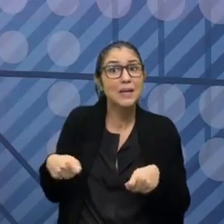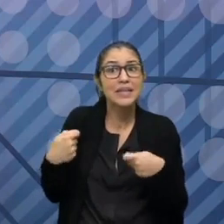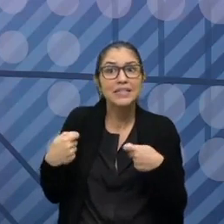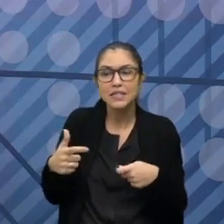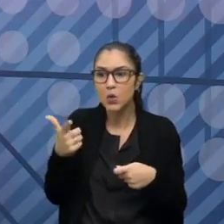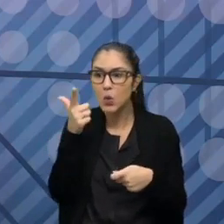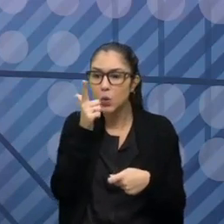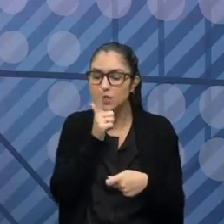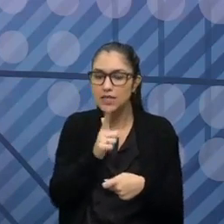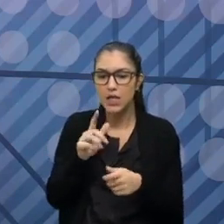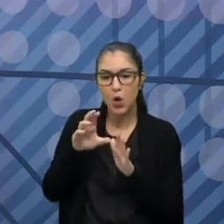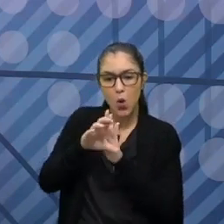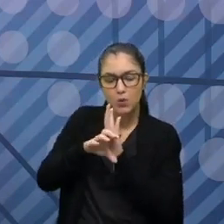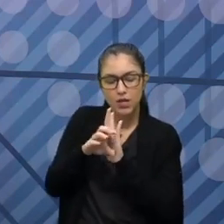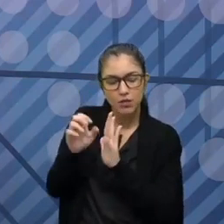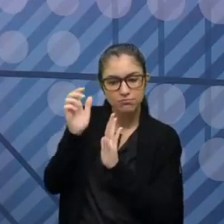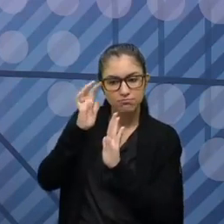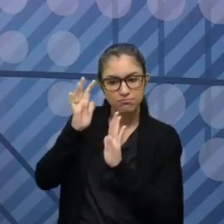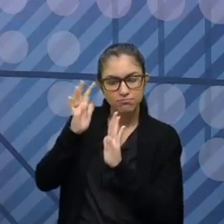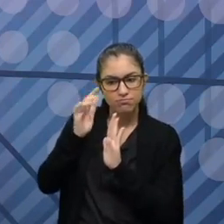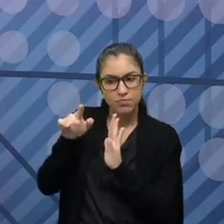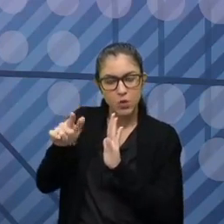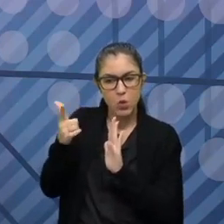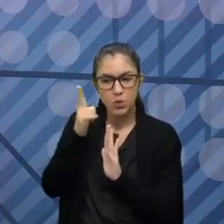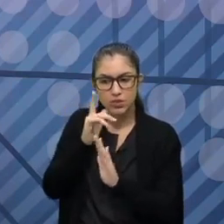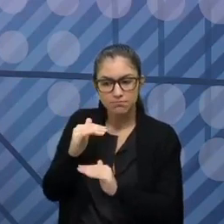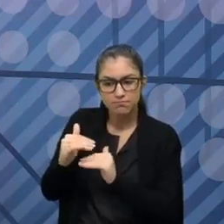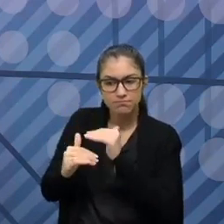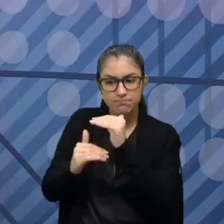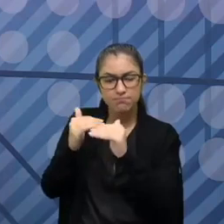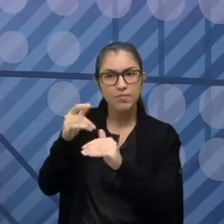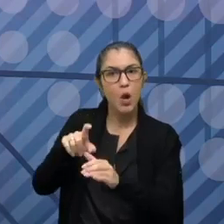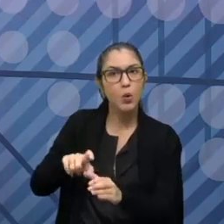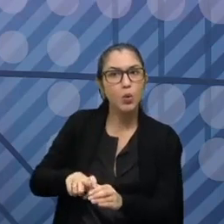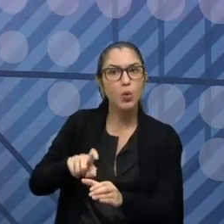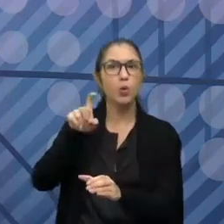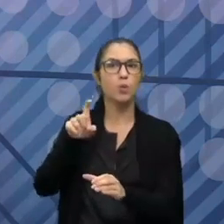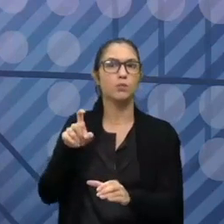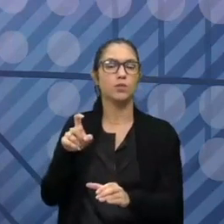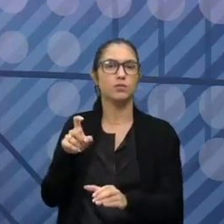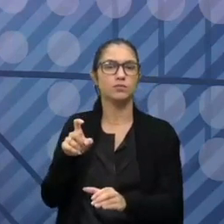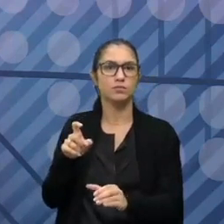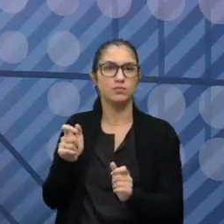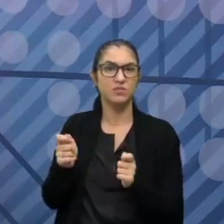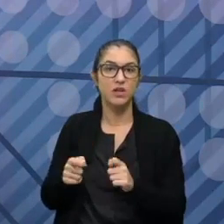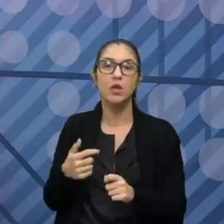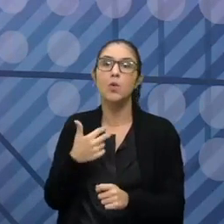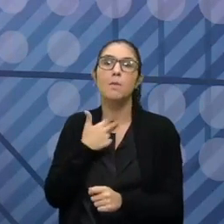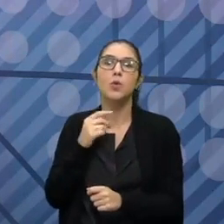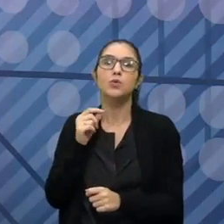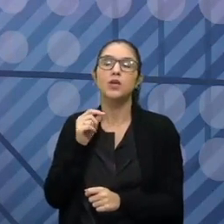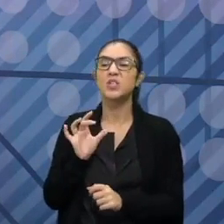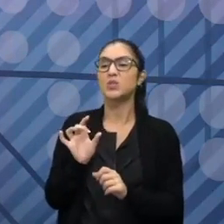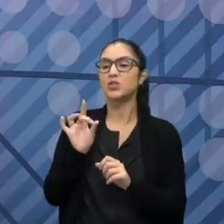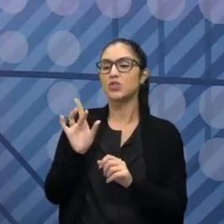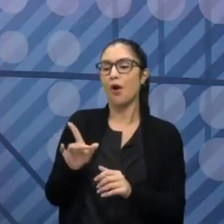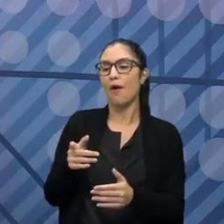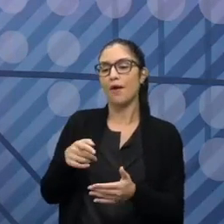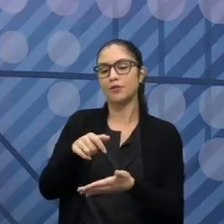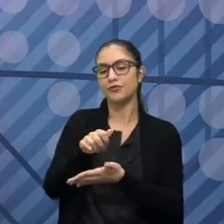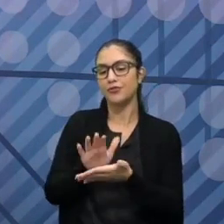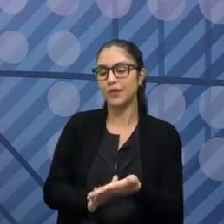para construir o conceito, para se desenvolver com autonomia. O que eu não posso é ficar só